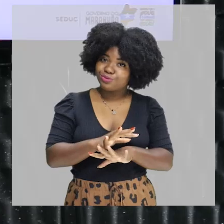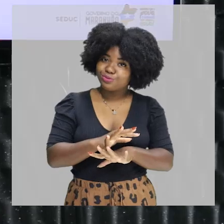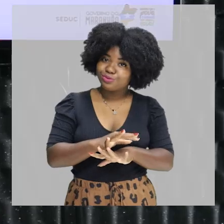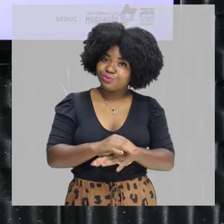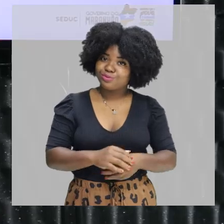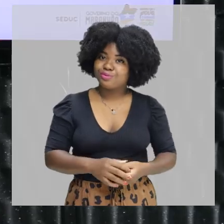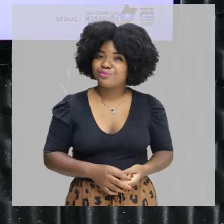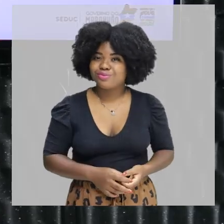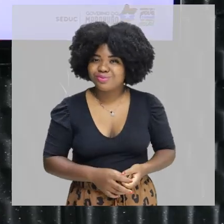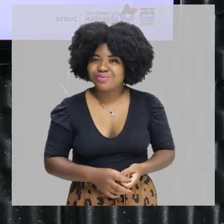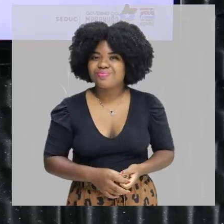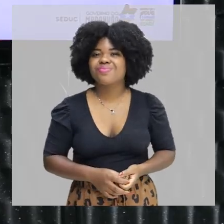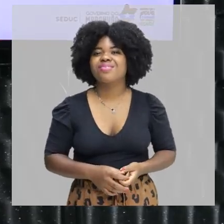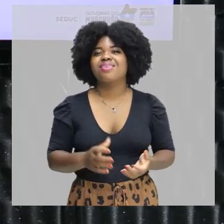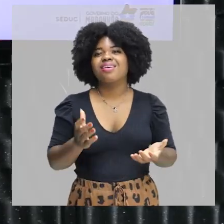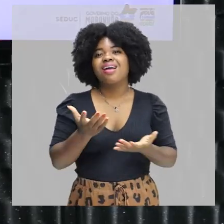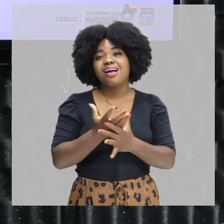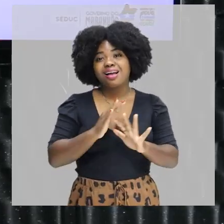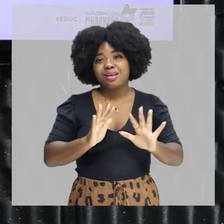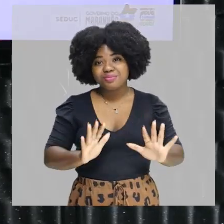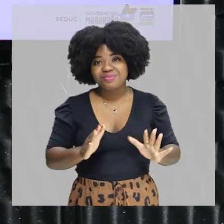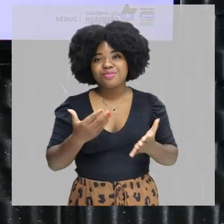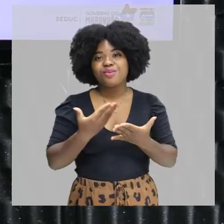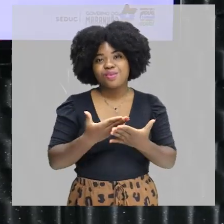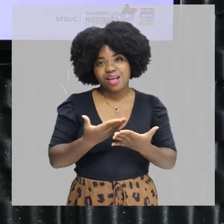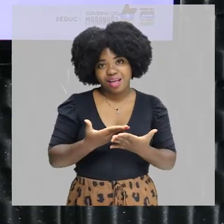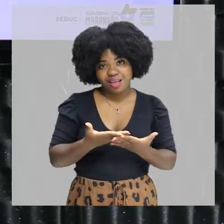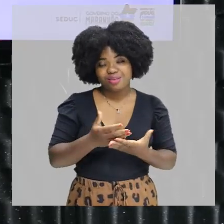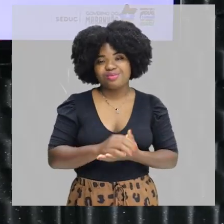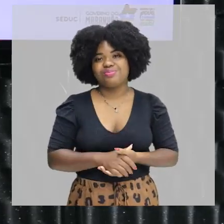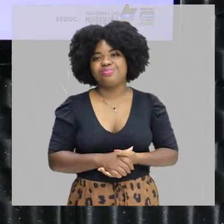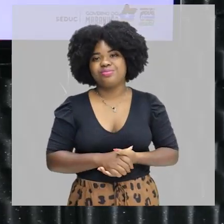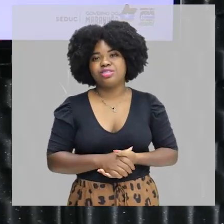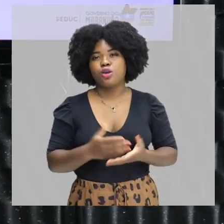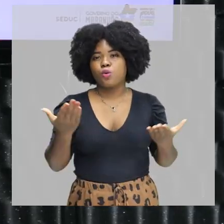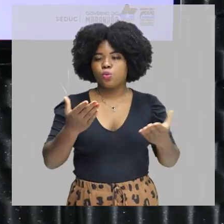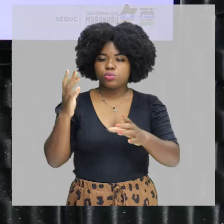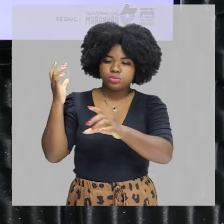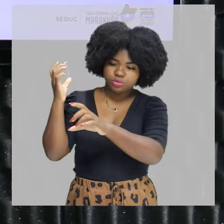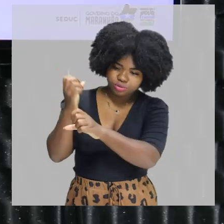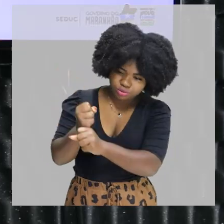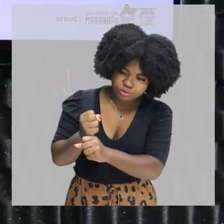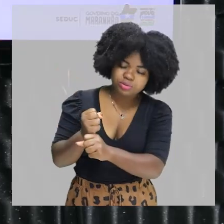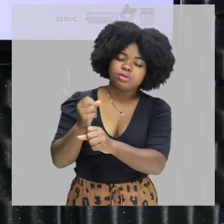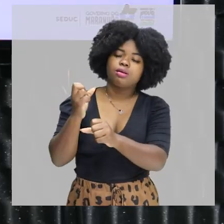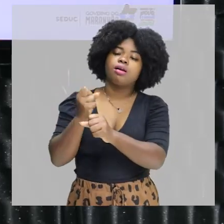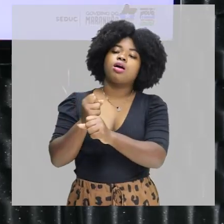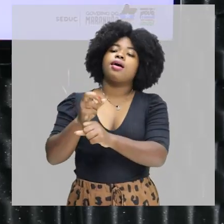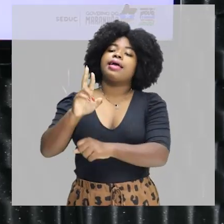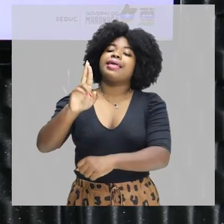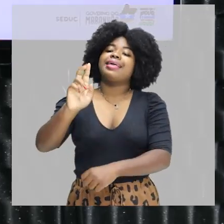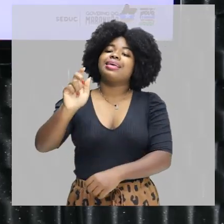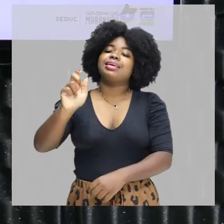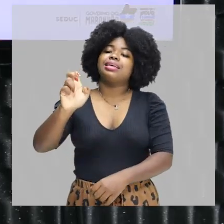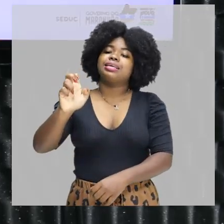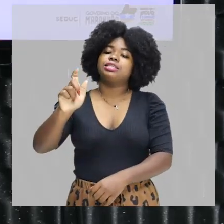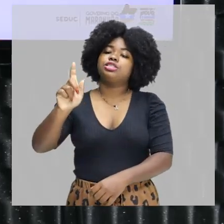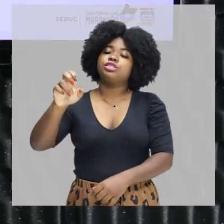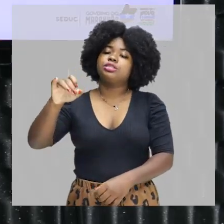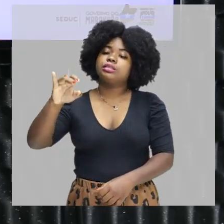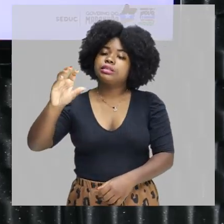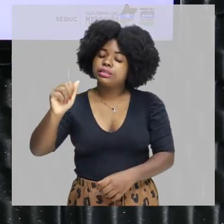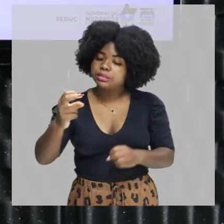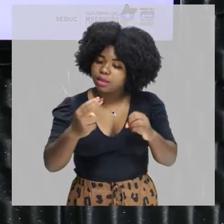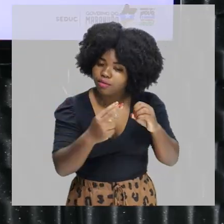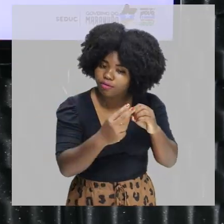Bom, a gente fica por aqui hoje. Hoje nós revimos regência verbal. A